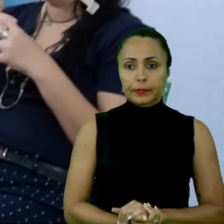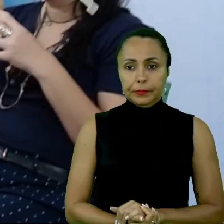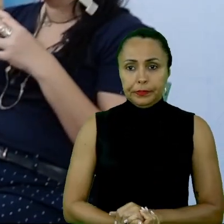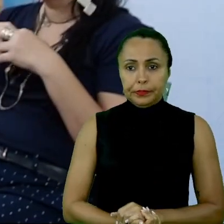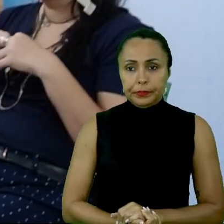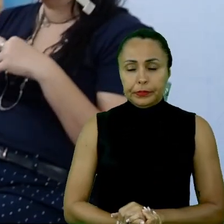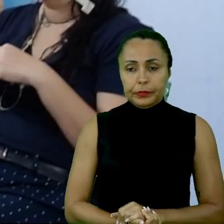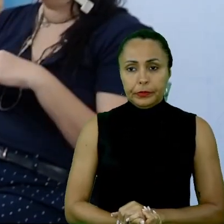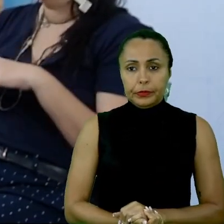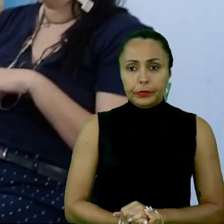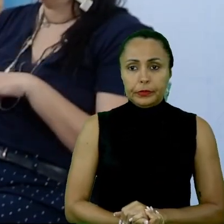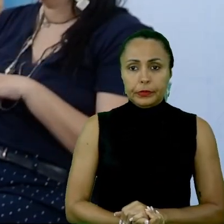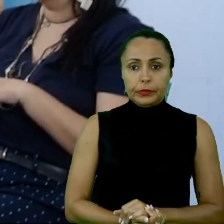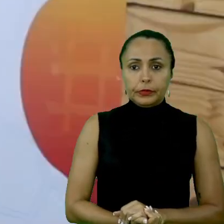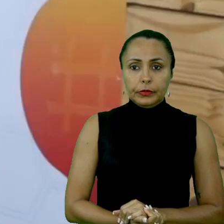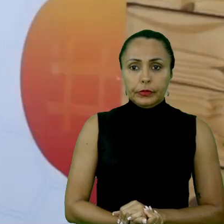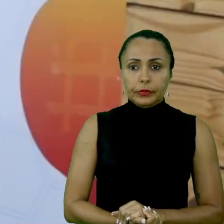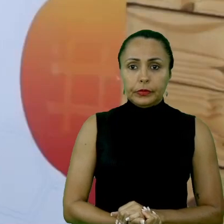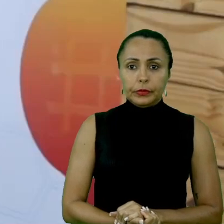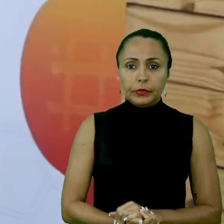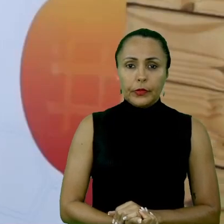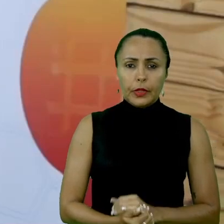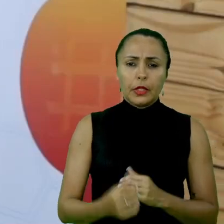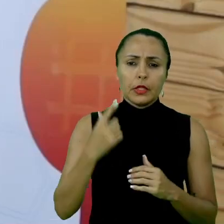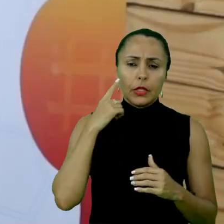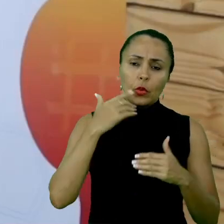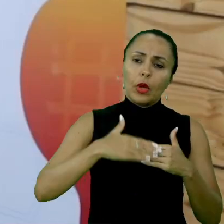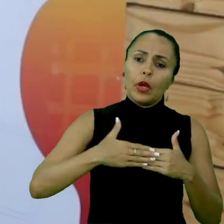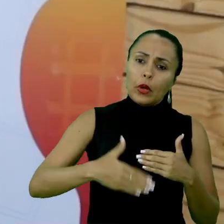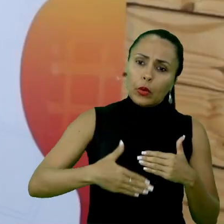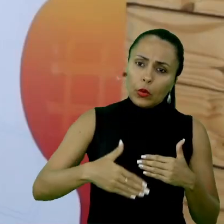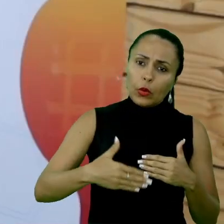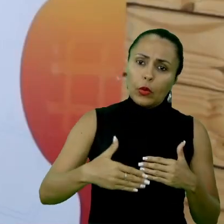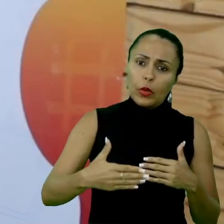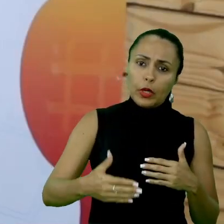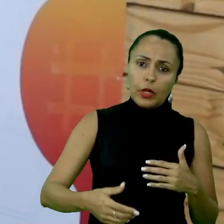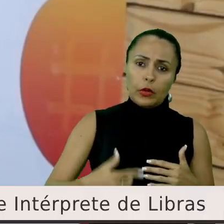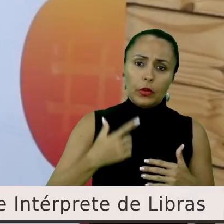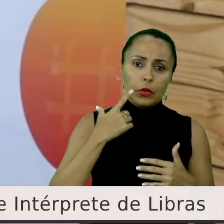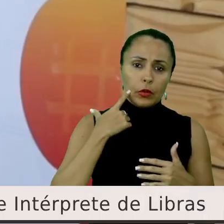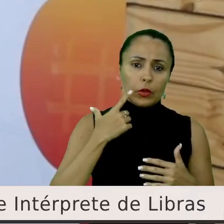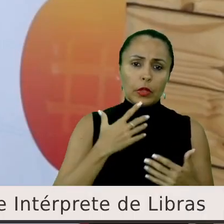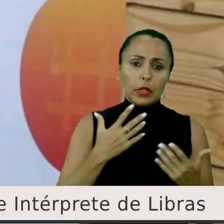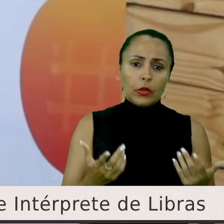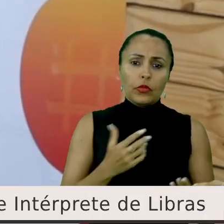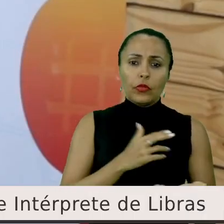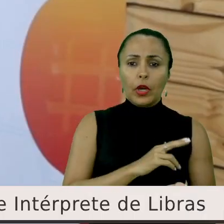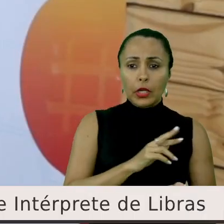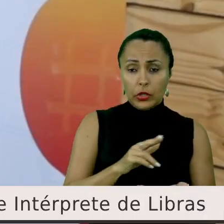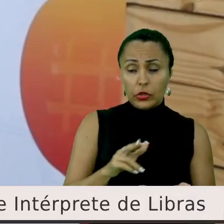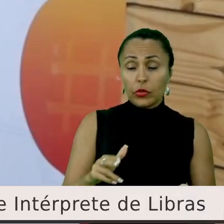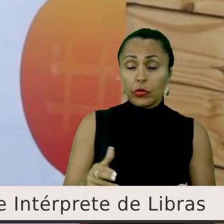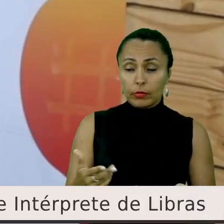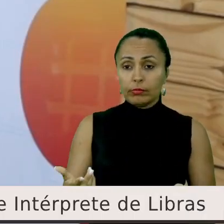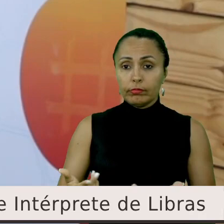uma coisa que tem sido muito recorrente, que eu tenho escutado assim, muita gente falando isso,